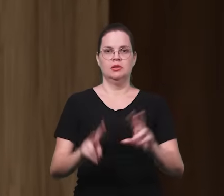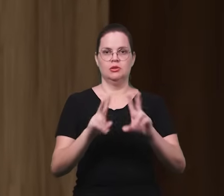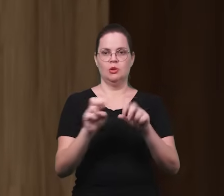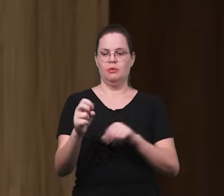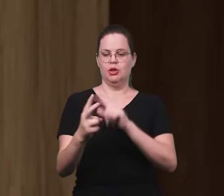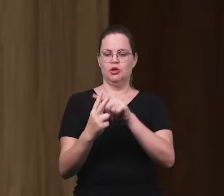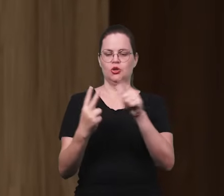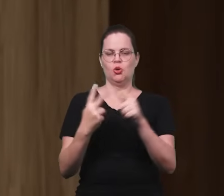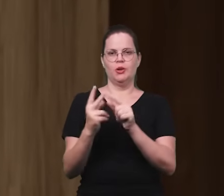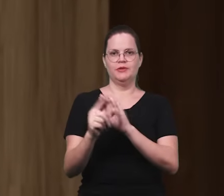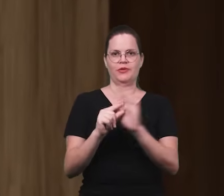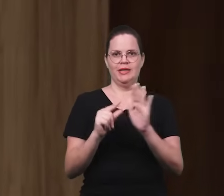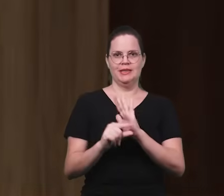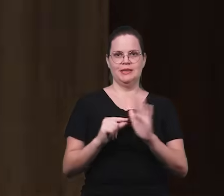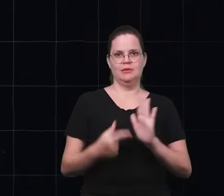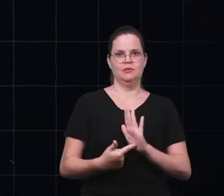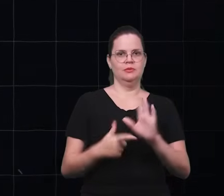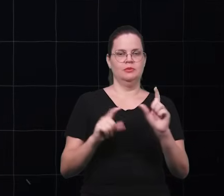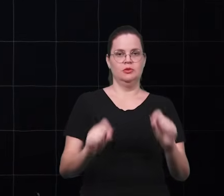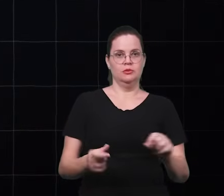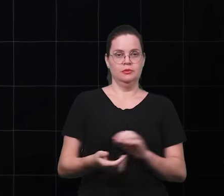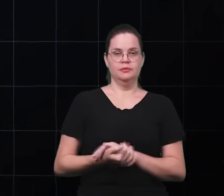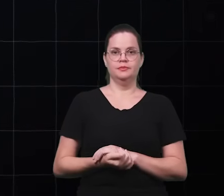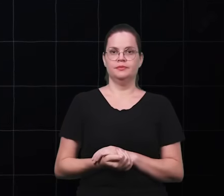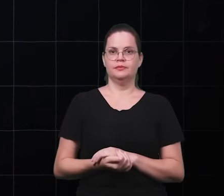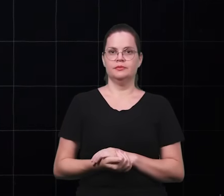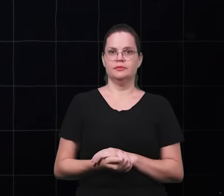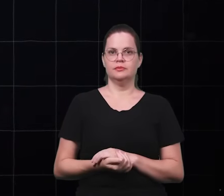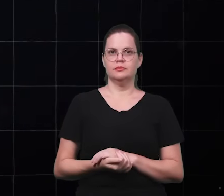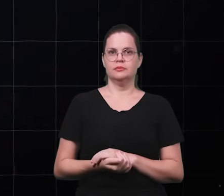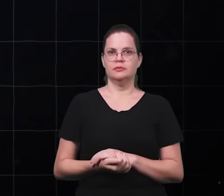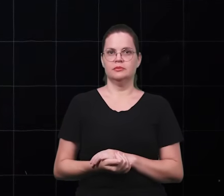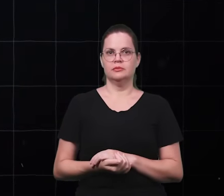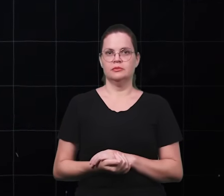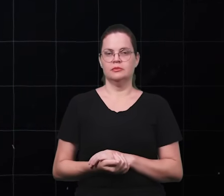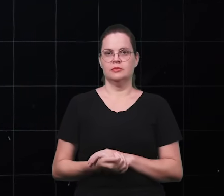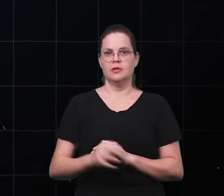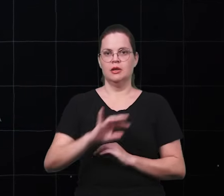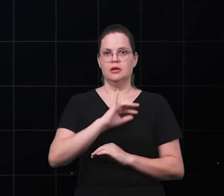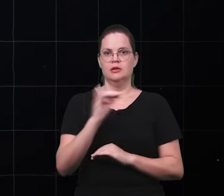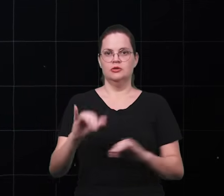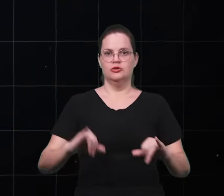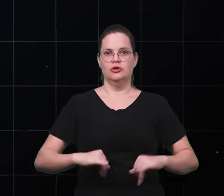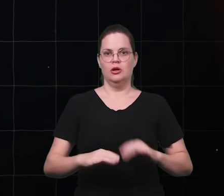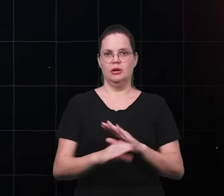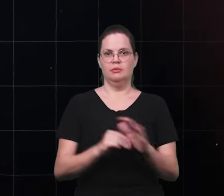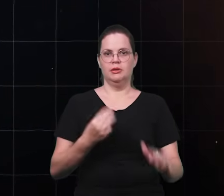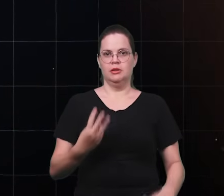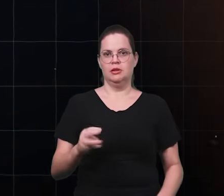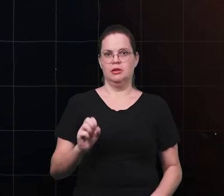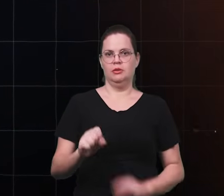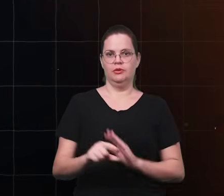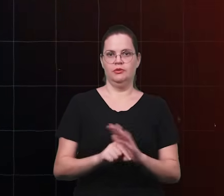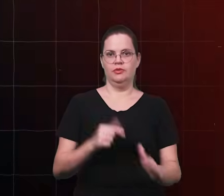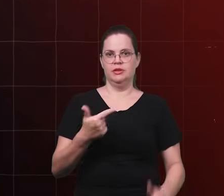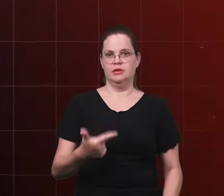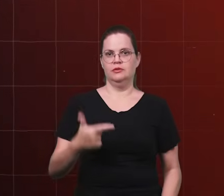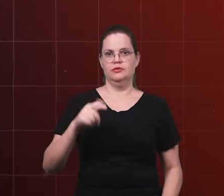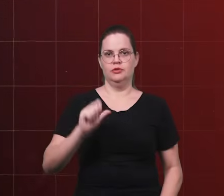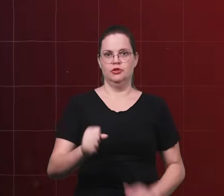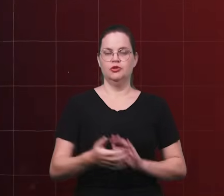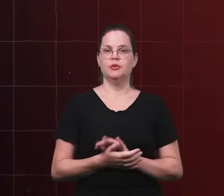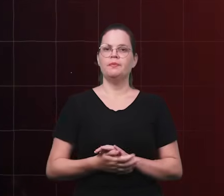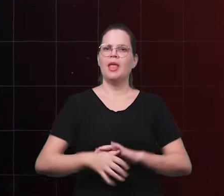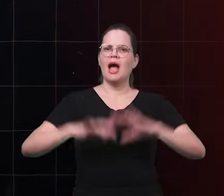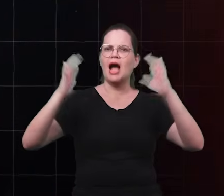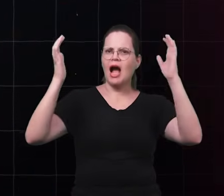2 versículos que diz assim: a chuva porventura tem pai? Jó 38, 28 e 29. A chuva porventura tem